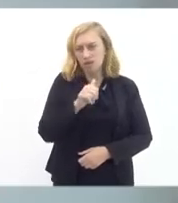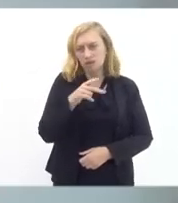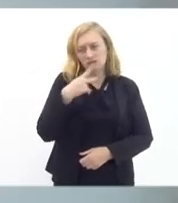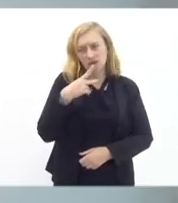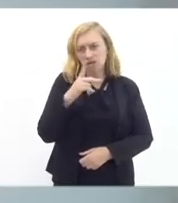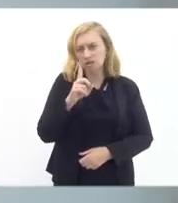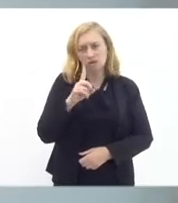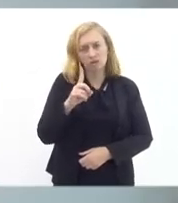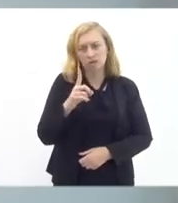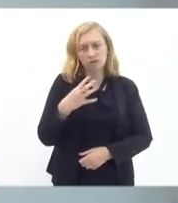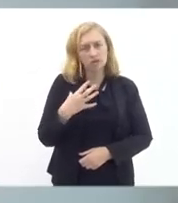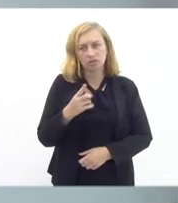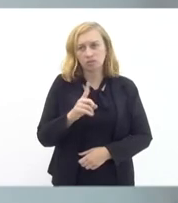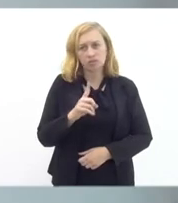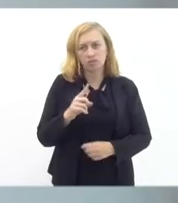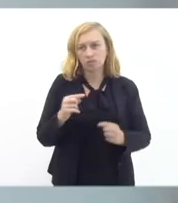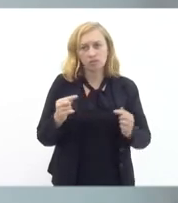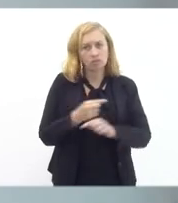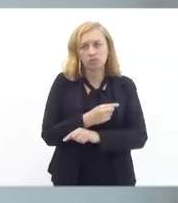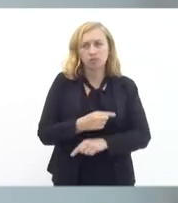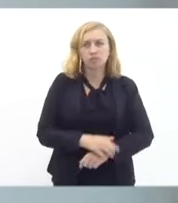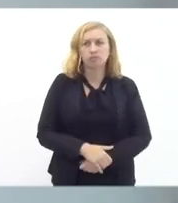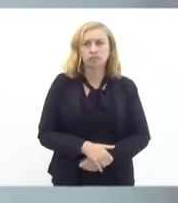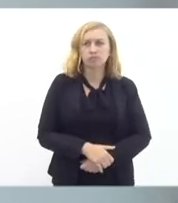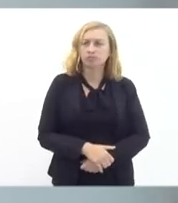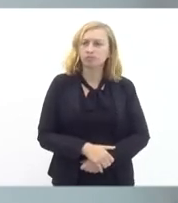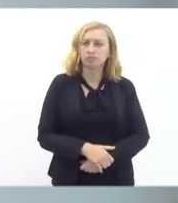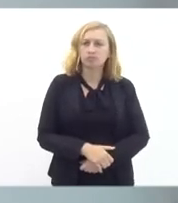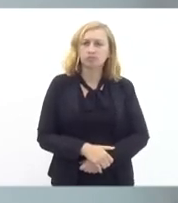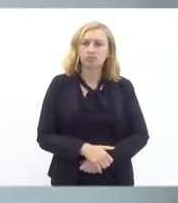não procede. Discordo também.